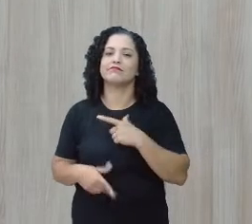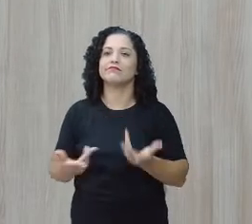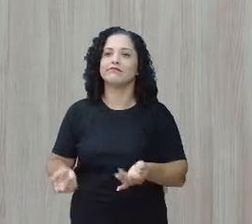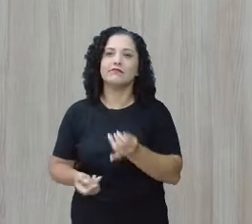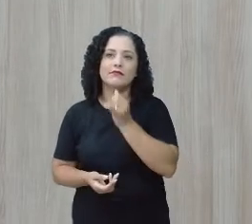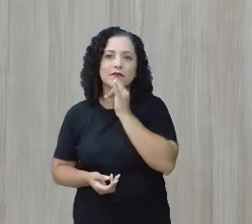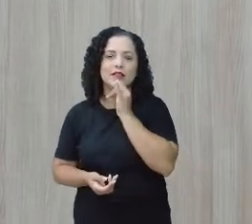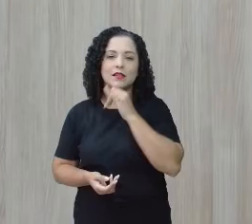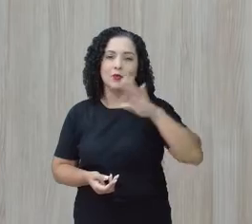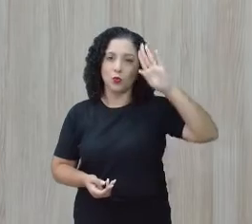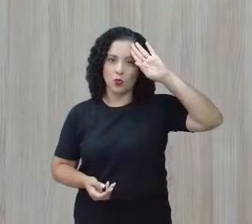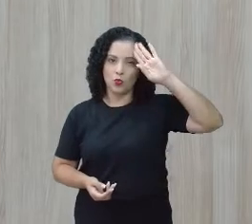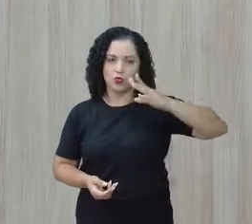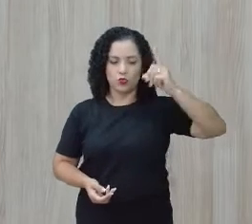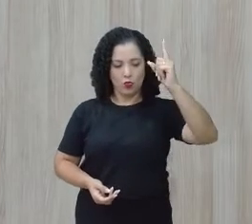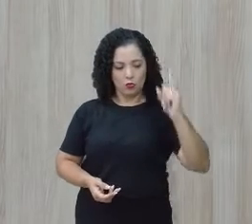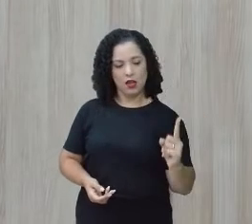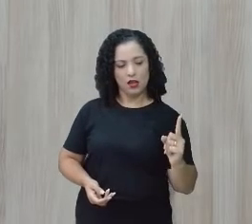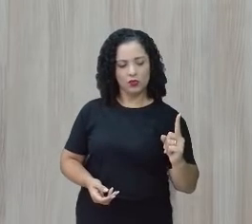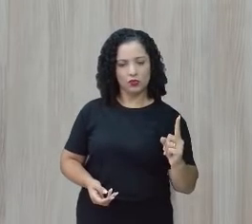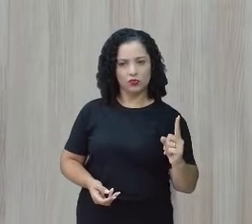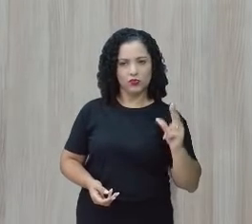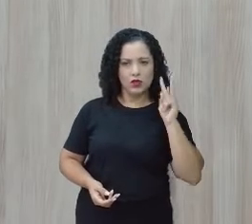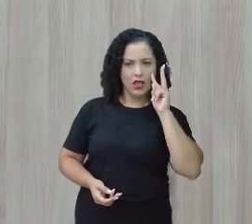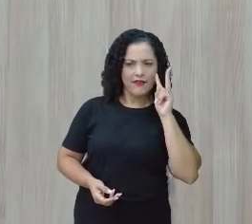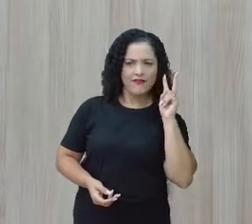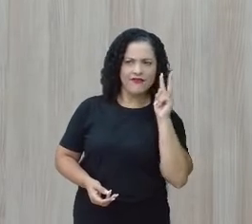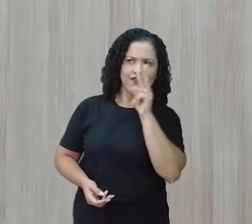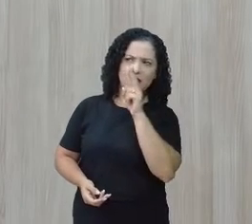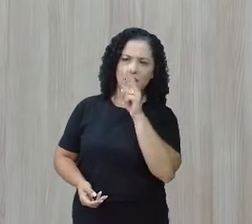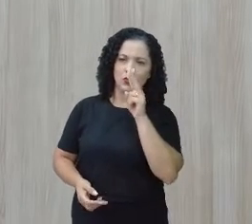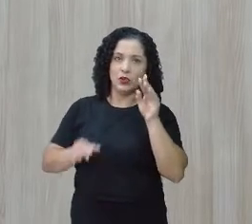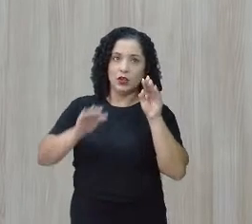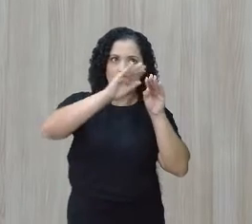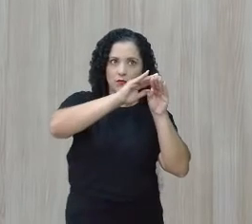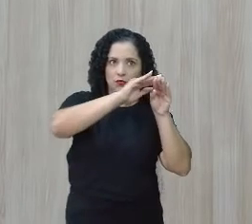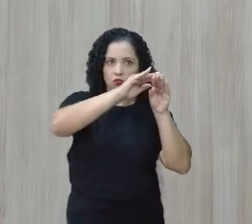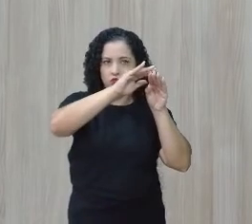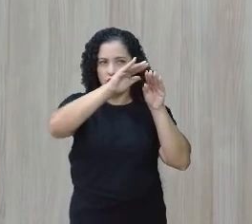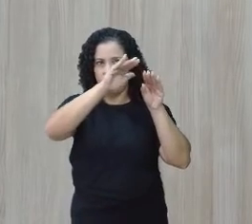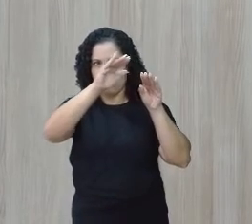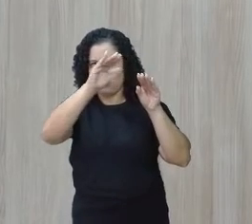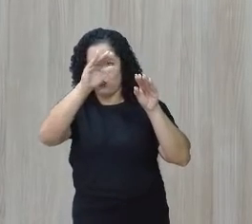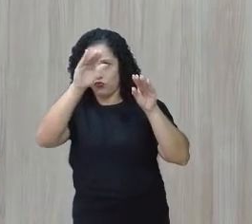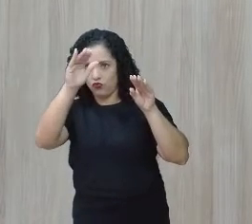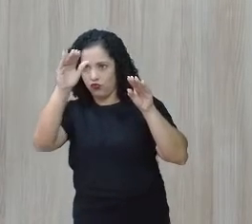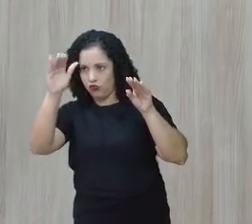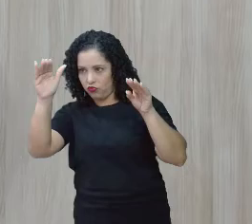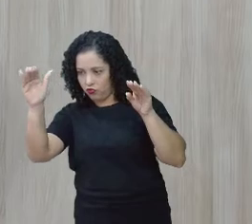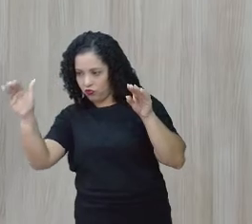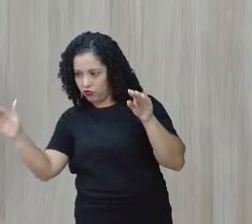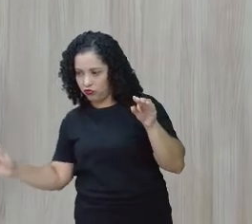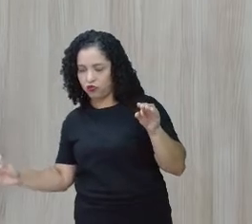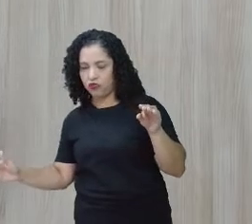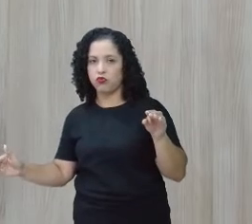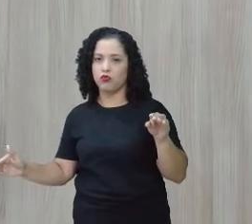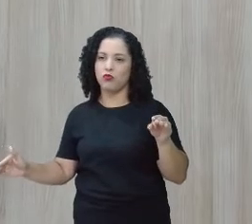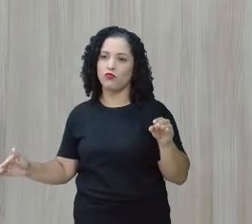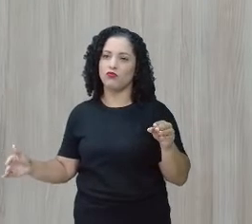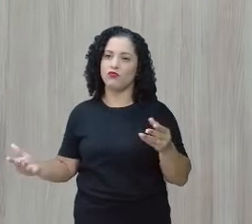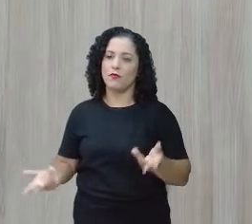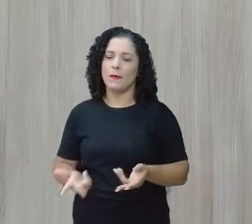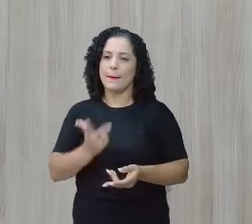O soldado, quando ele está olhando, ele vê esse percurso vindo neste sentido, olha, formando aí, não